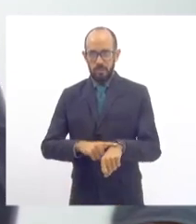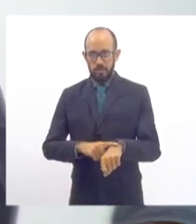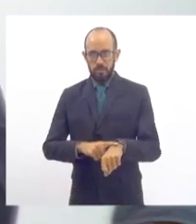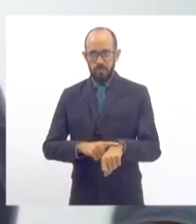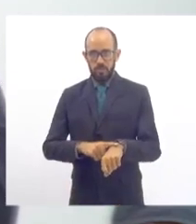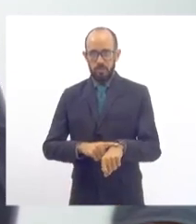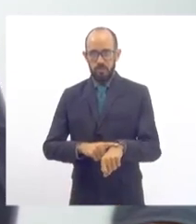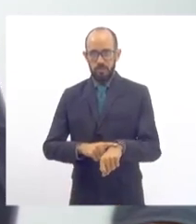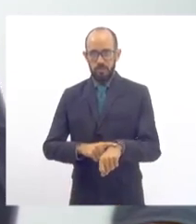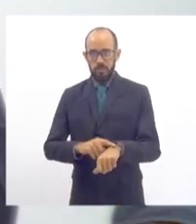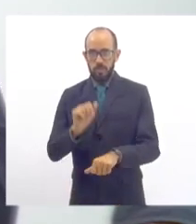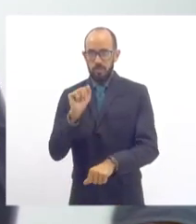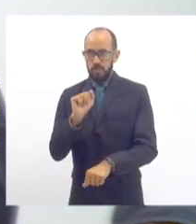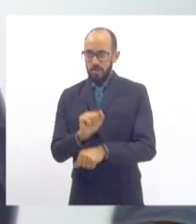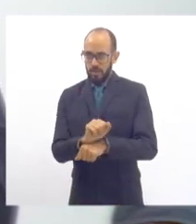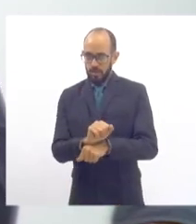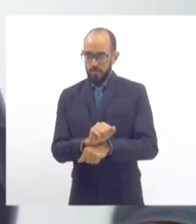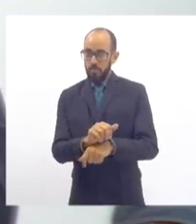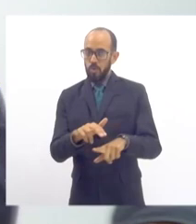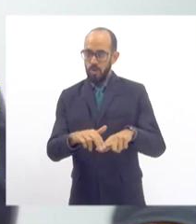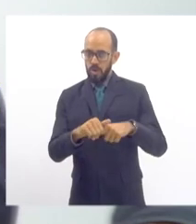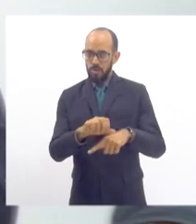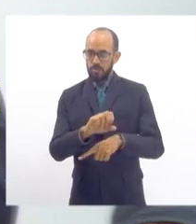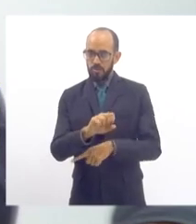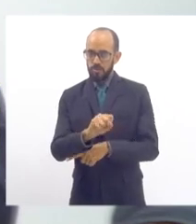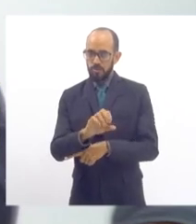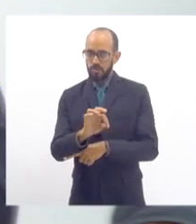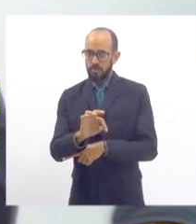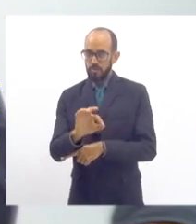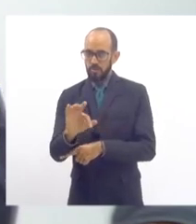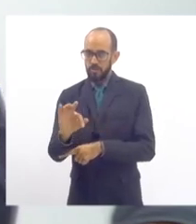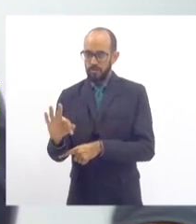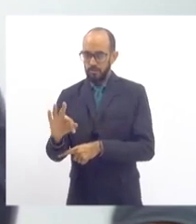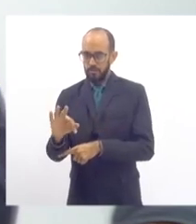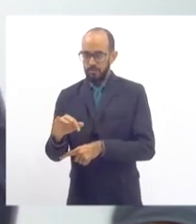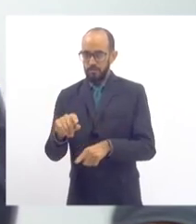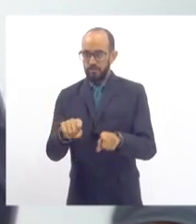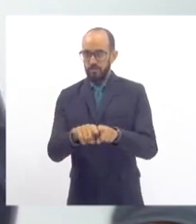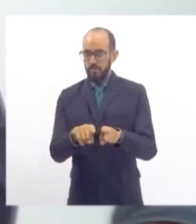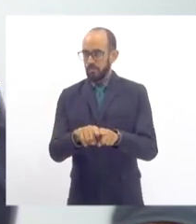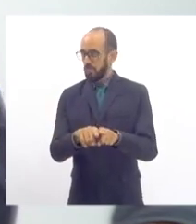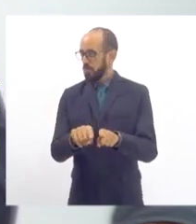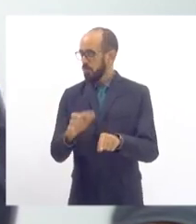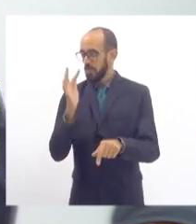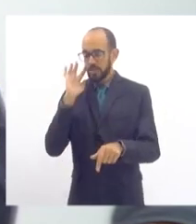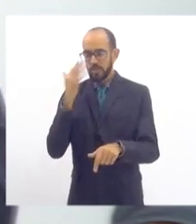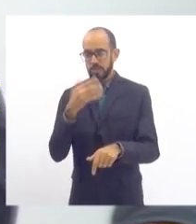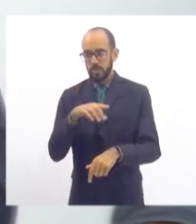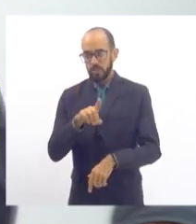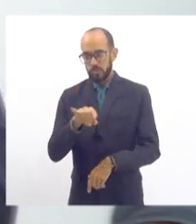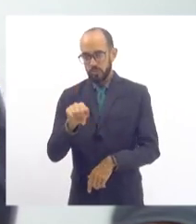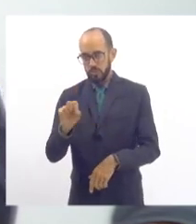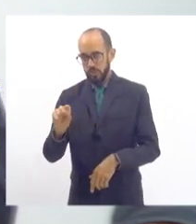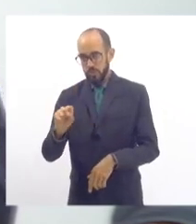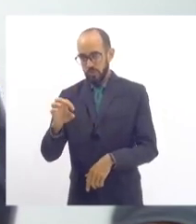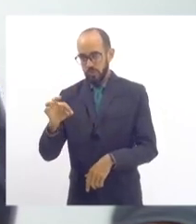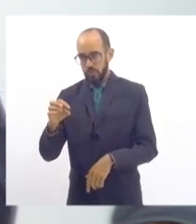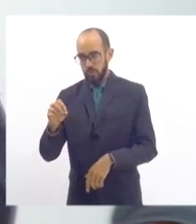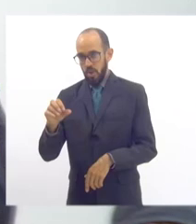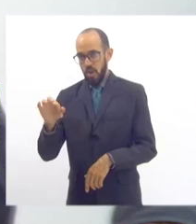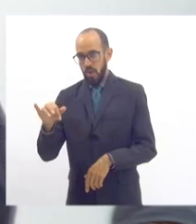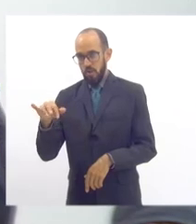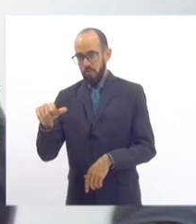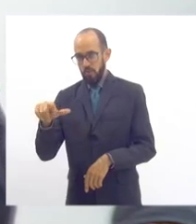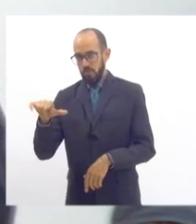com a interveniência do STJ, do STF, com liminares do ministro Dias Toffoli, finalmente agora saiu